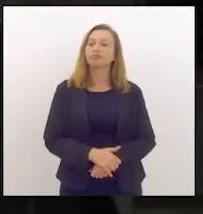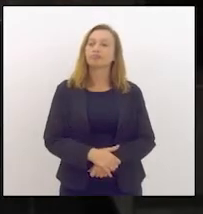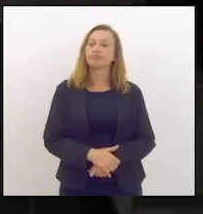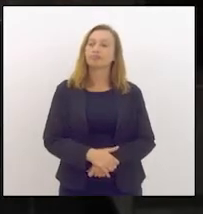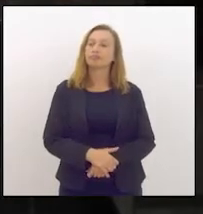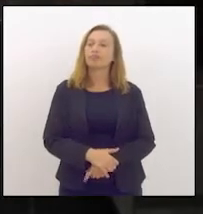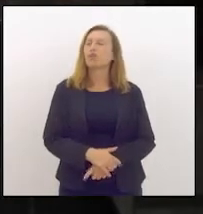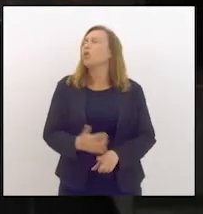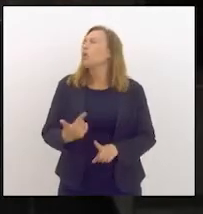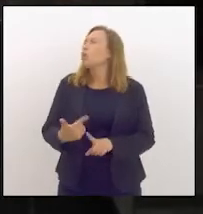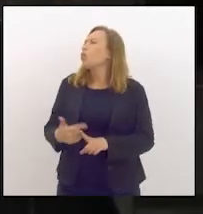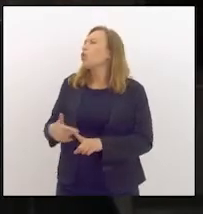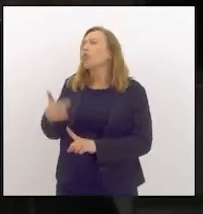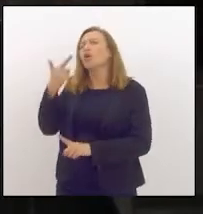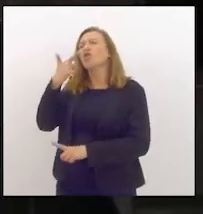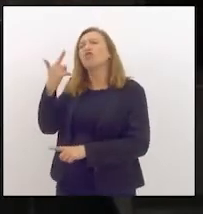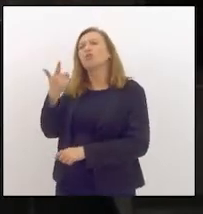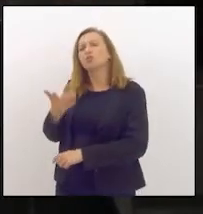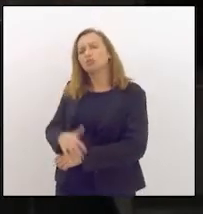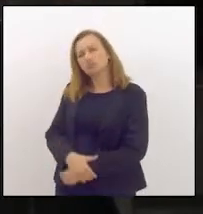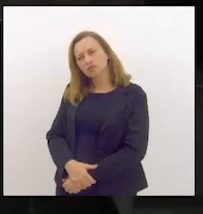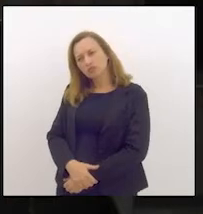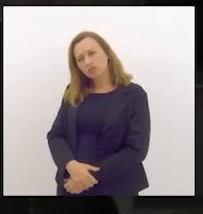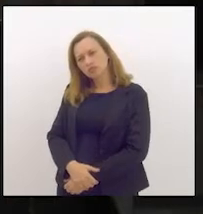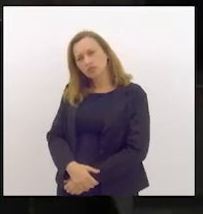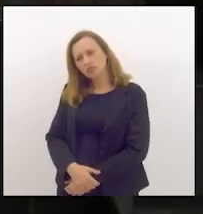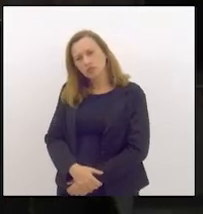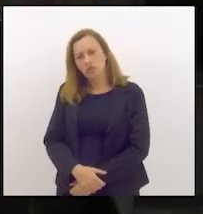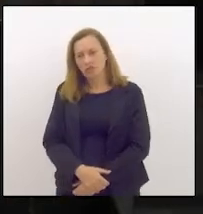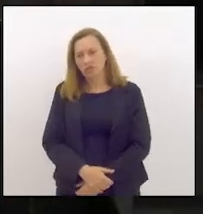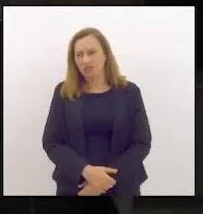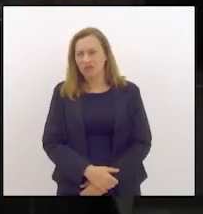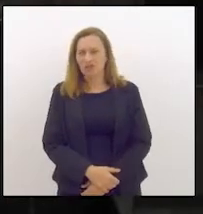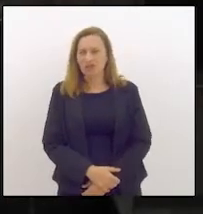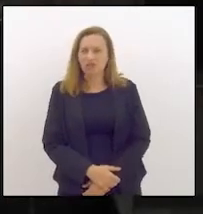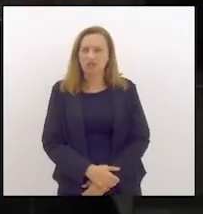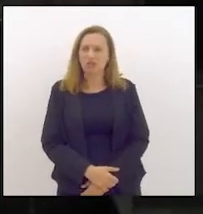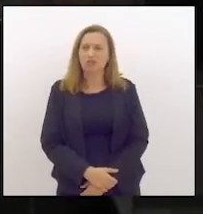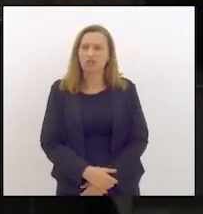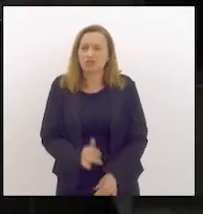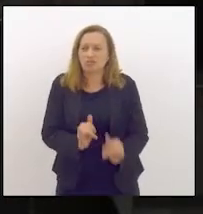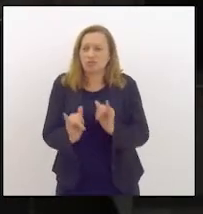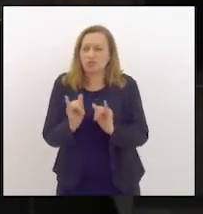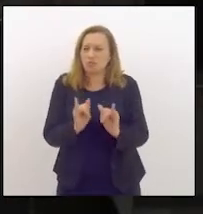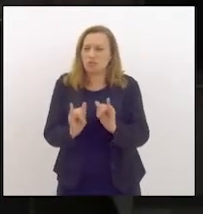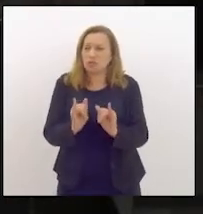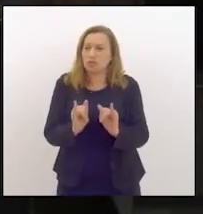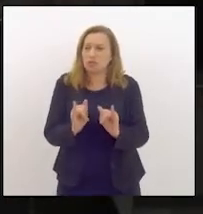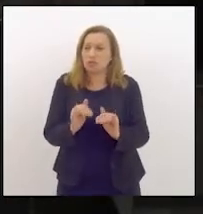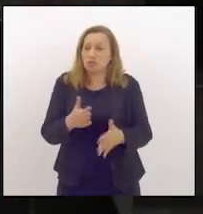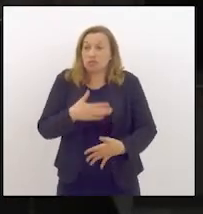é porque o que temos visto com os escândalos que se poucão